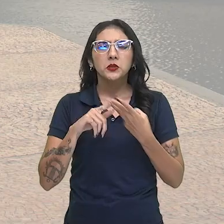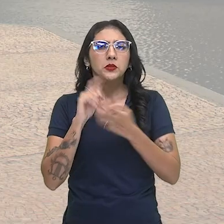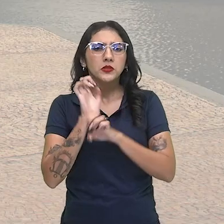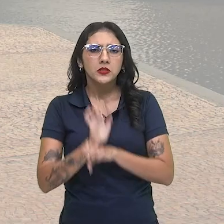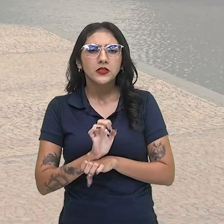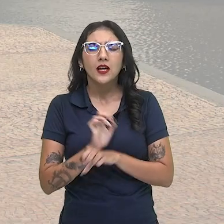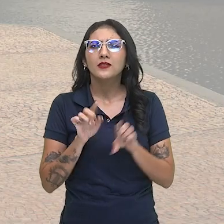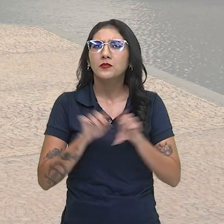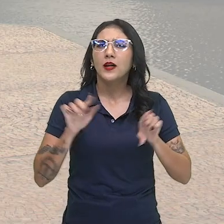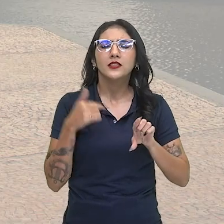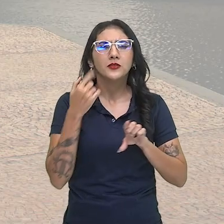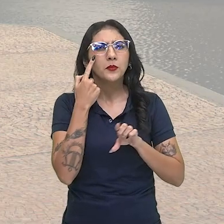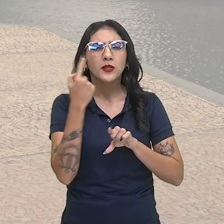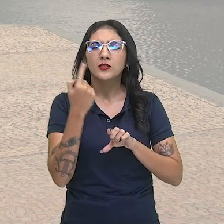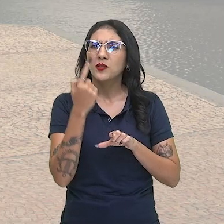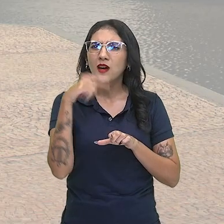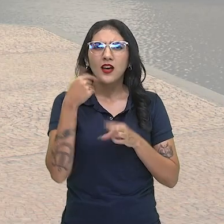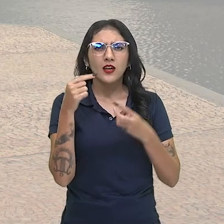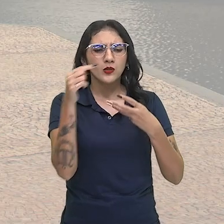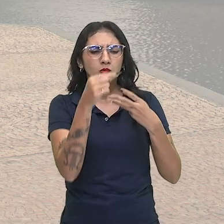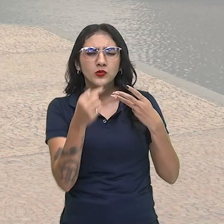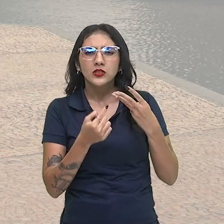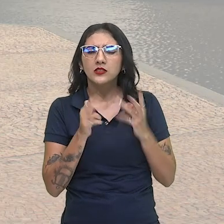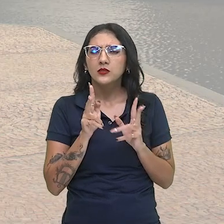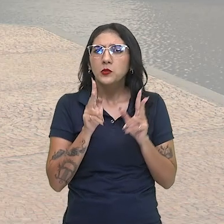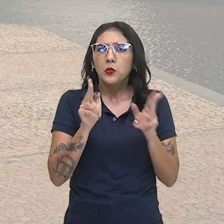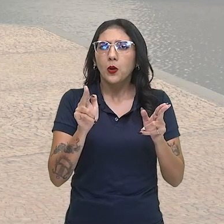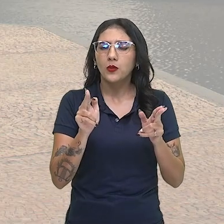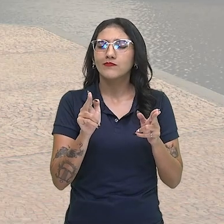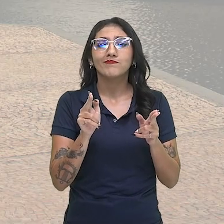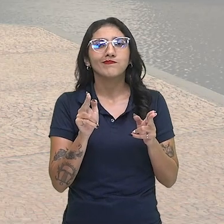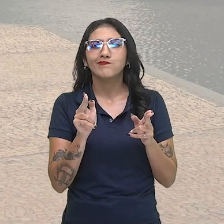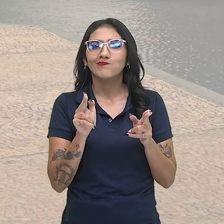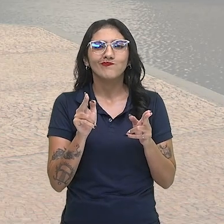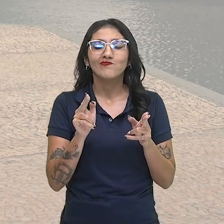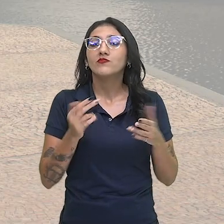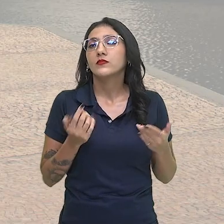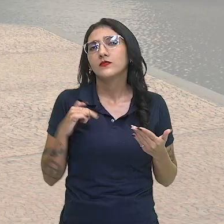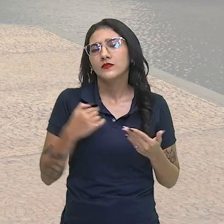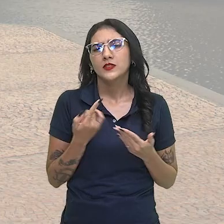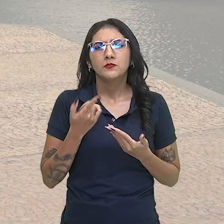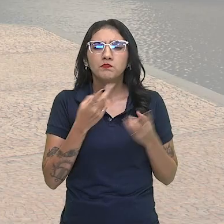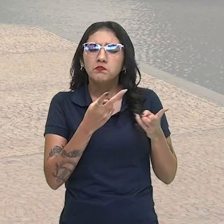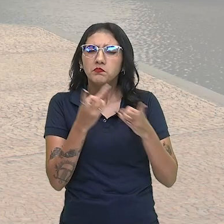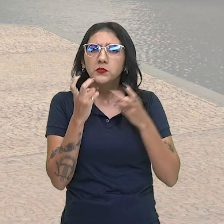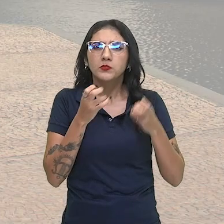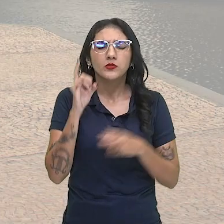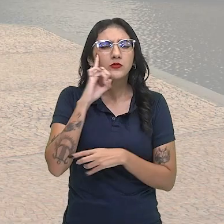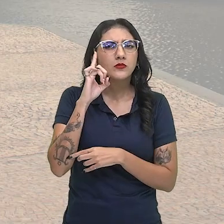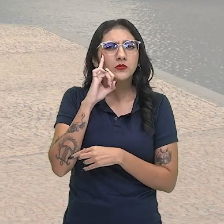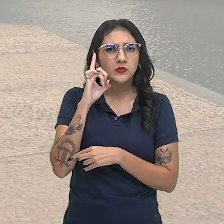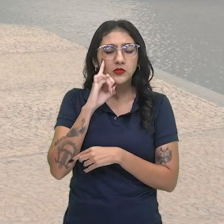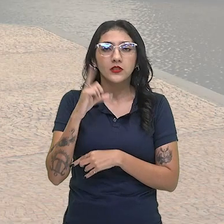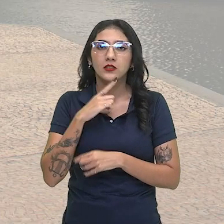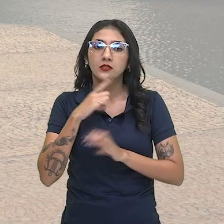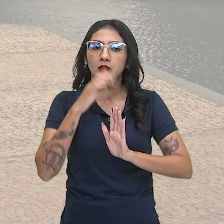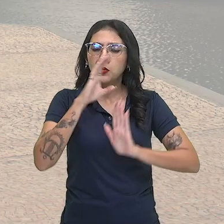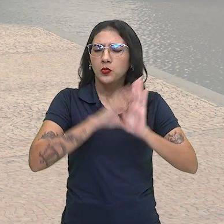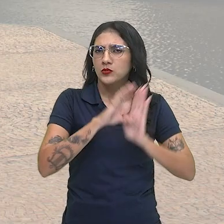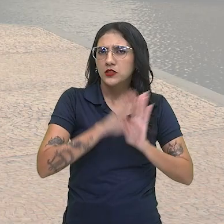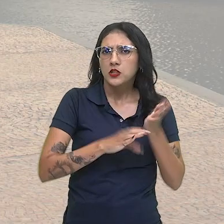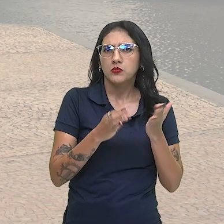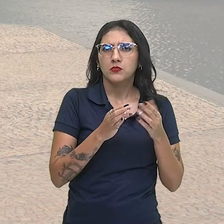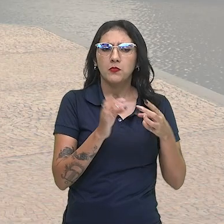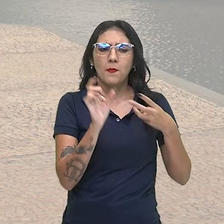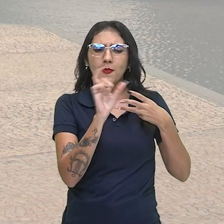perguntamos, é tudo a mesma coisa? Nós percebemos que, no dia a dia, esses conceitos eles são tidos um pelo outro, mas,